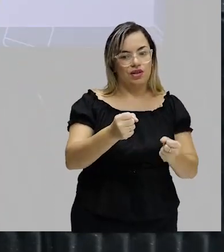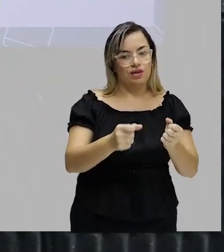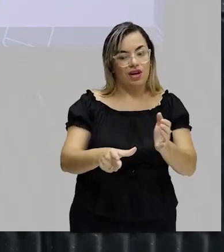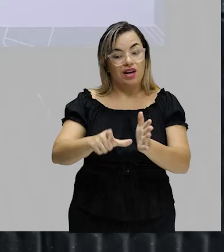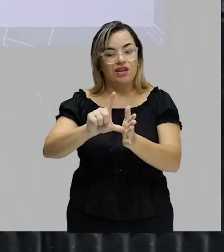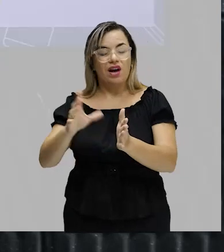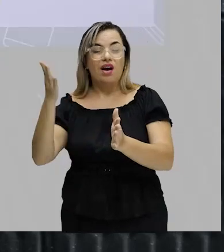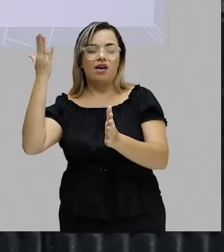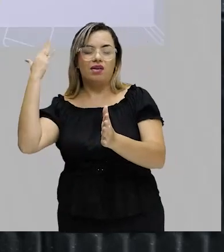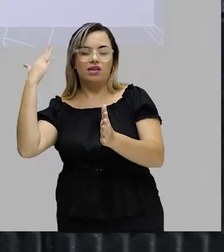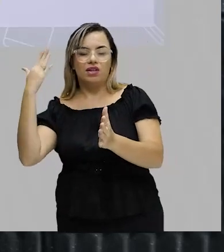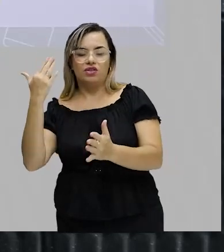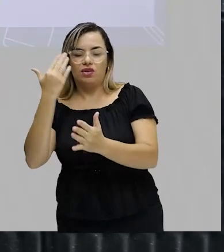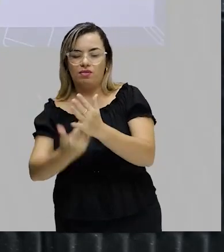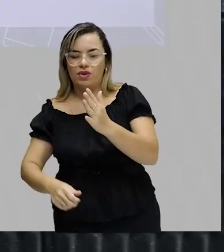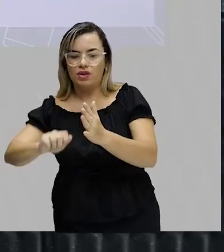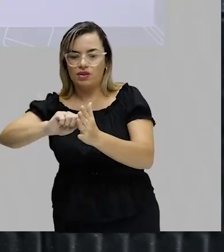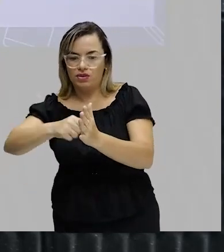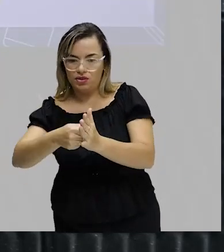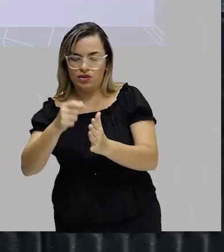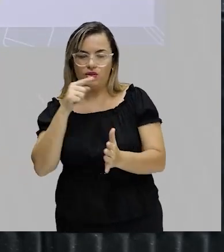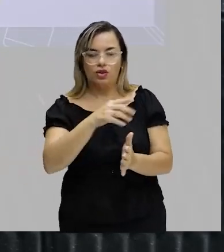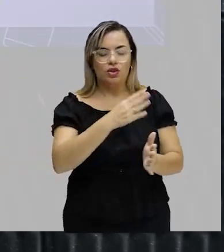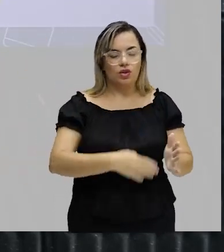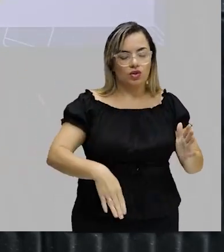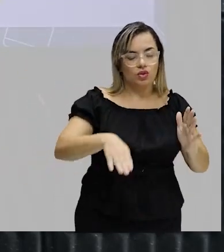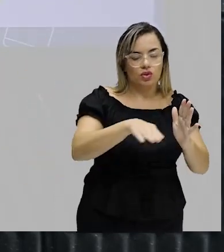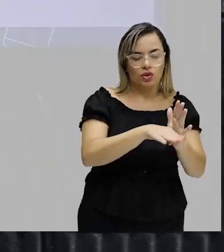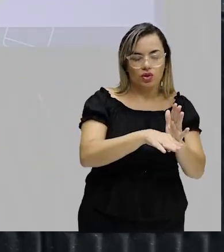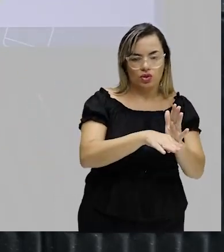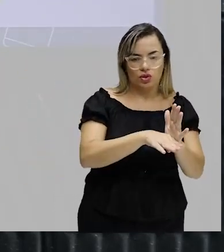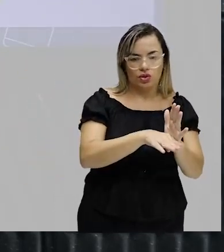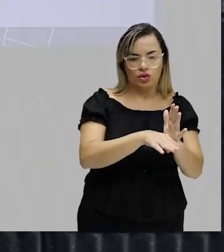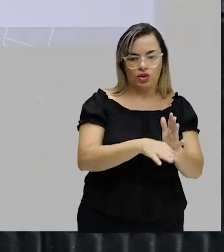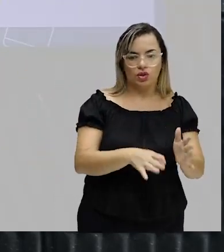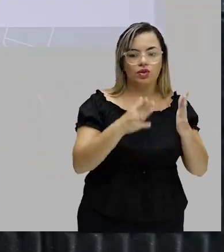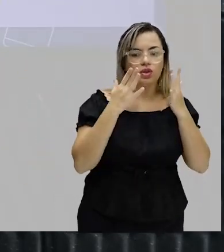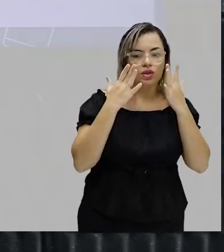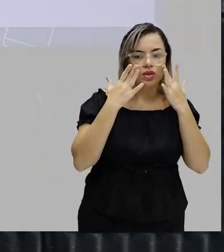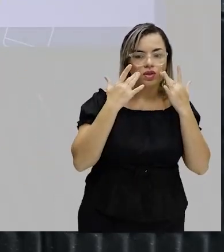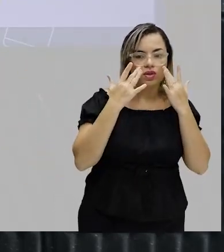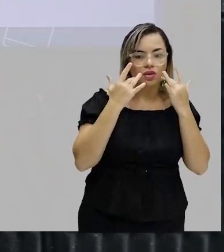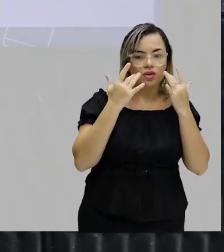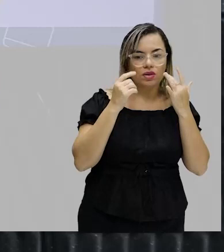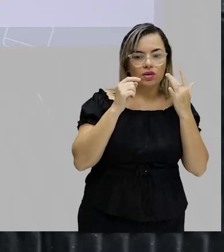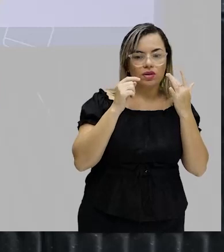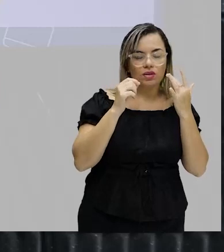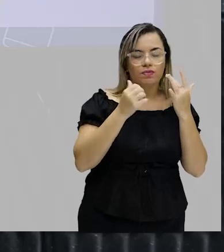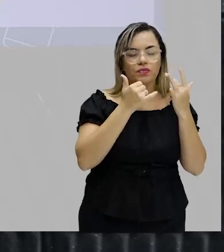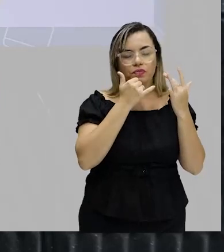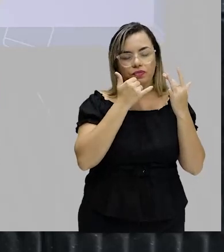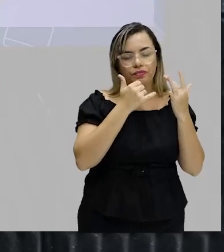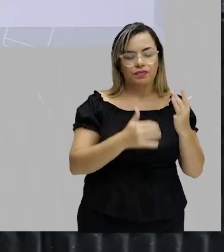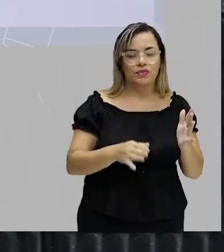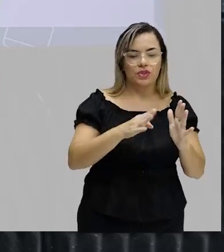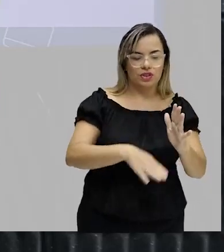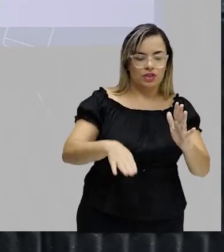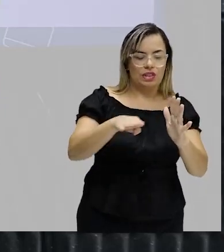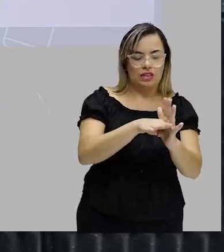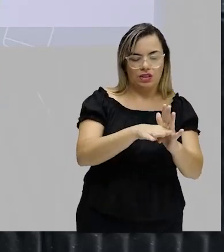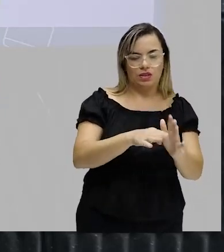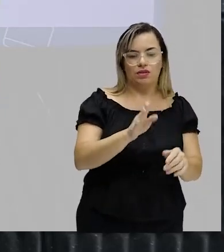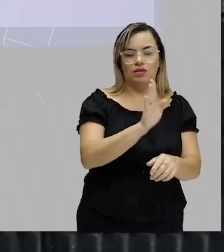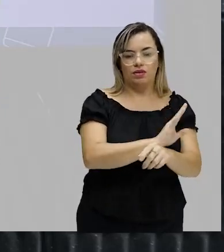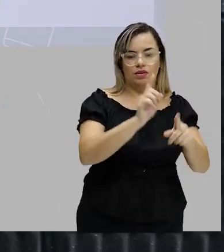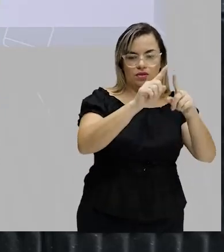chave. Nós chegamos no teatro, mas antes disso o filme já tinha começado. Nós chegamos no cinema e antes disso o filme